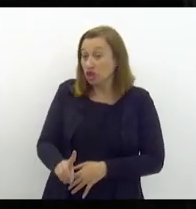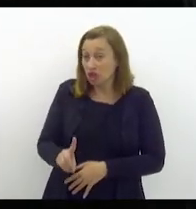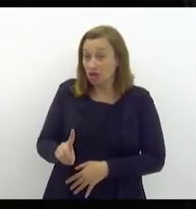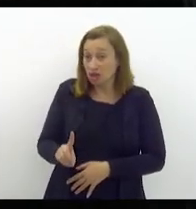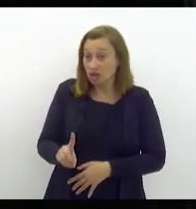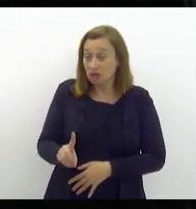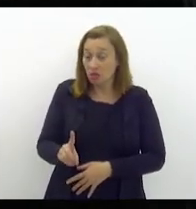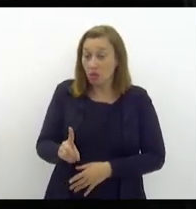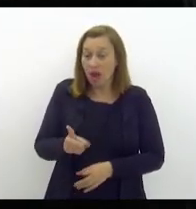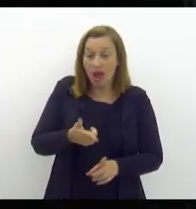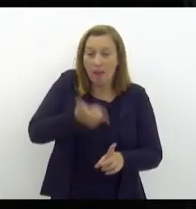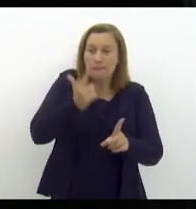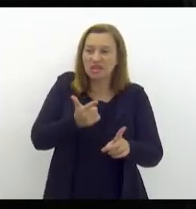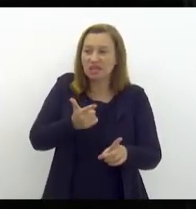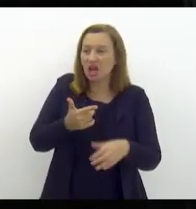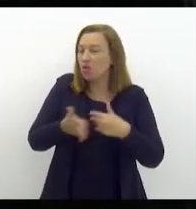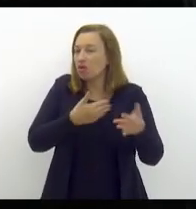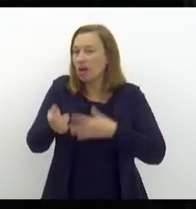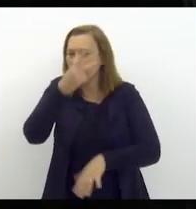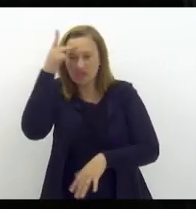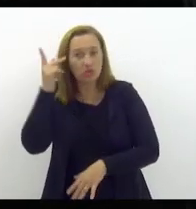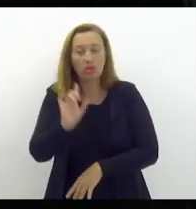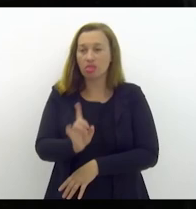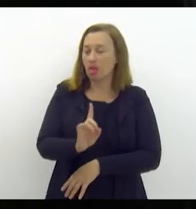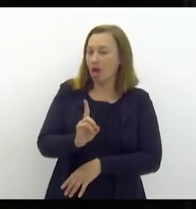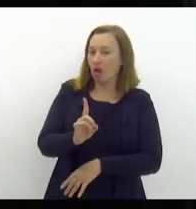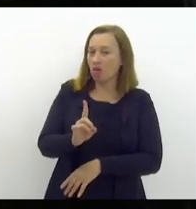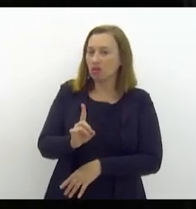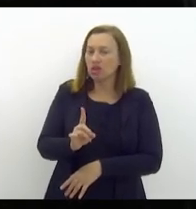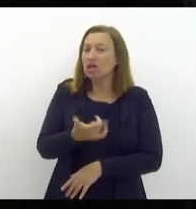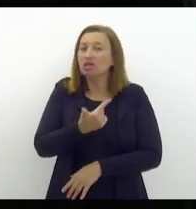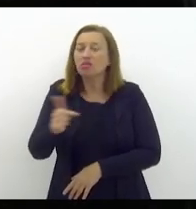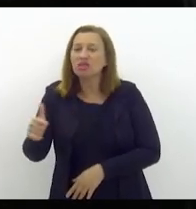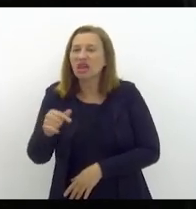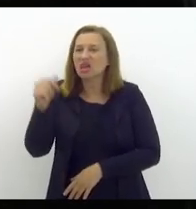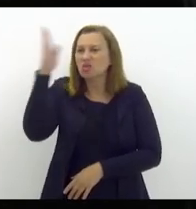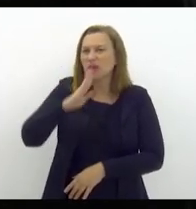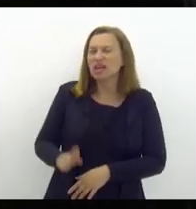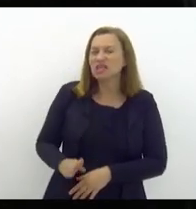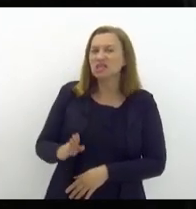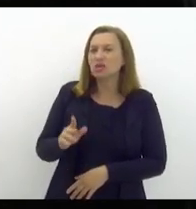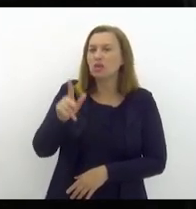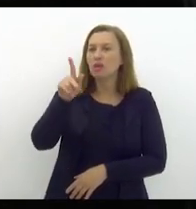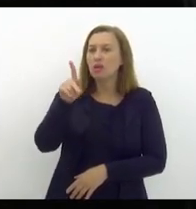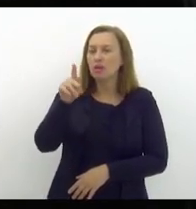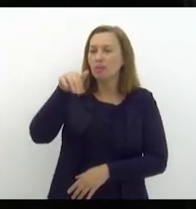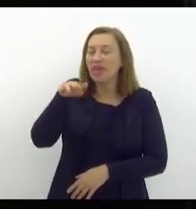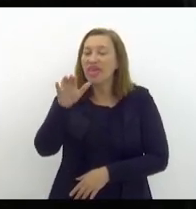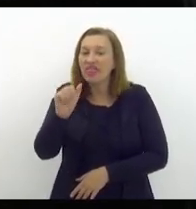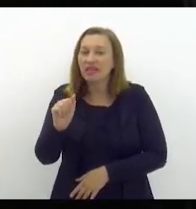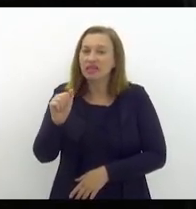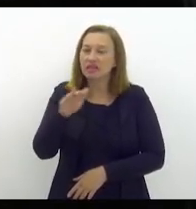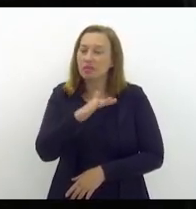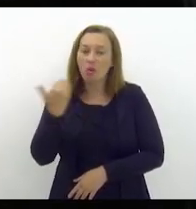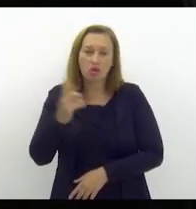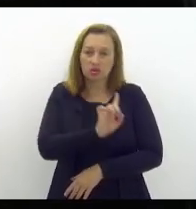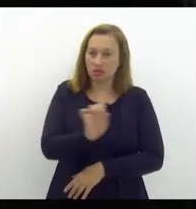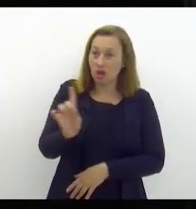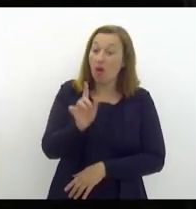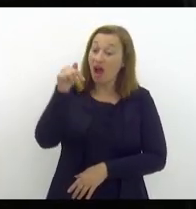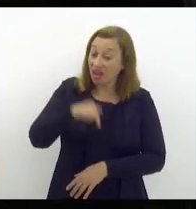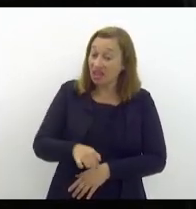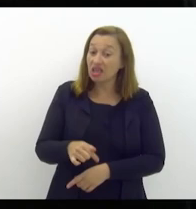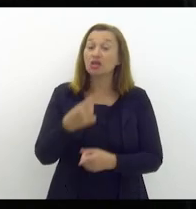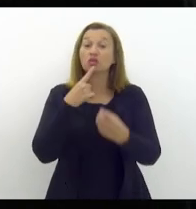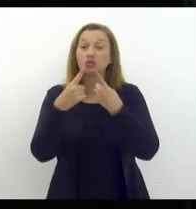do autodireito a matar quem quiser. Nós não temos pena de morte no Brasil para a gente dizer quem mata, quem morre e que direito se tem. Nós temos que aqui fazer